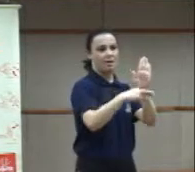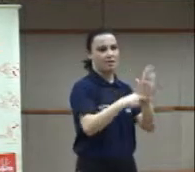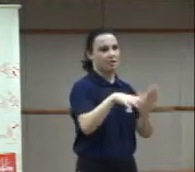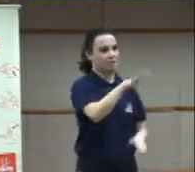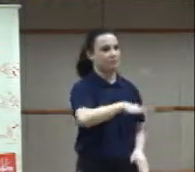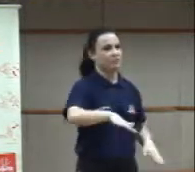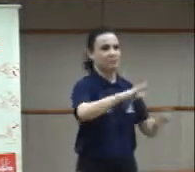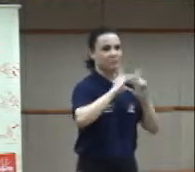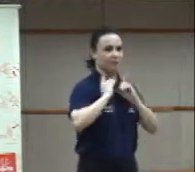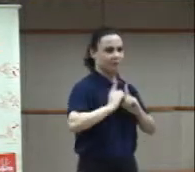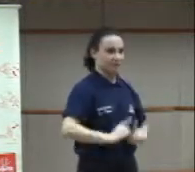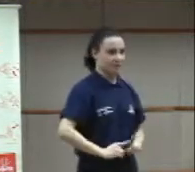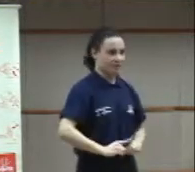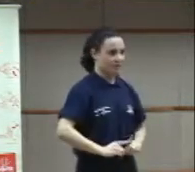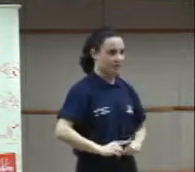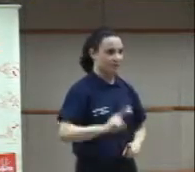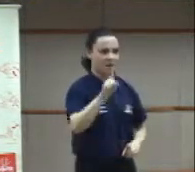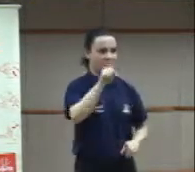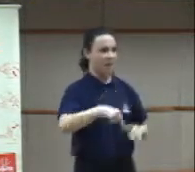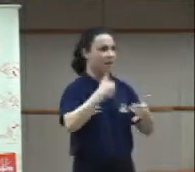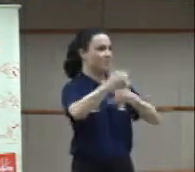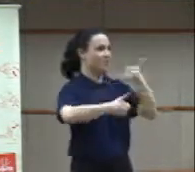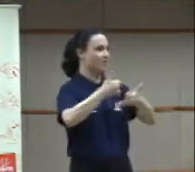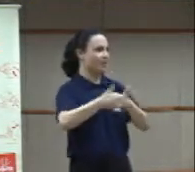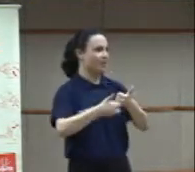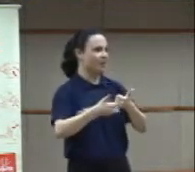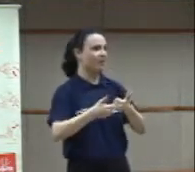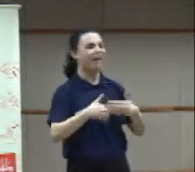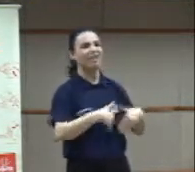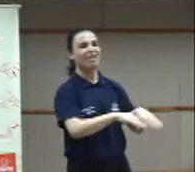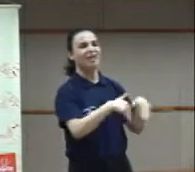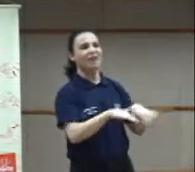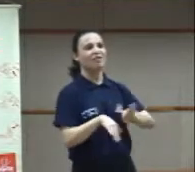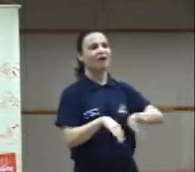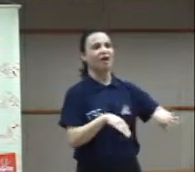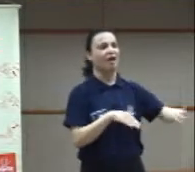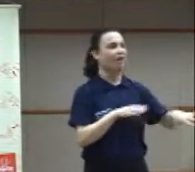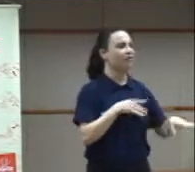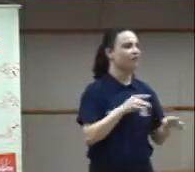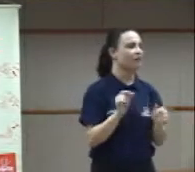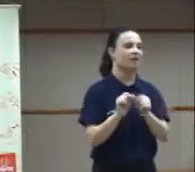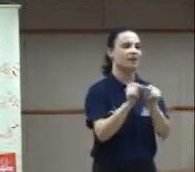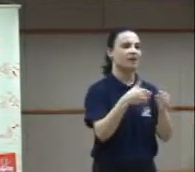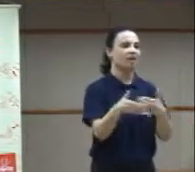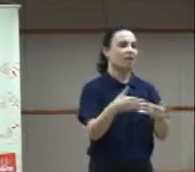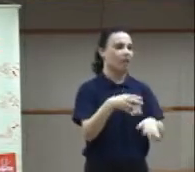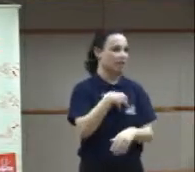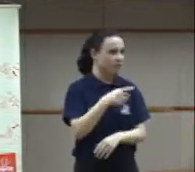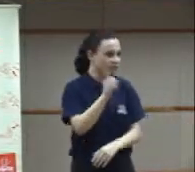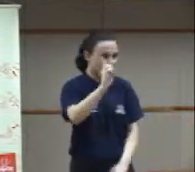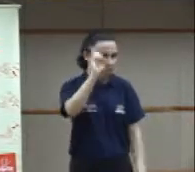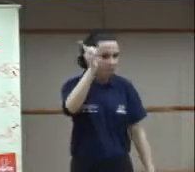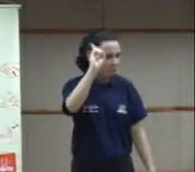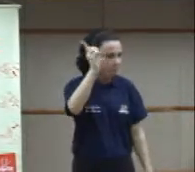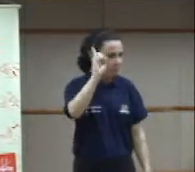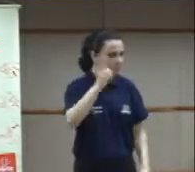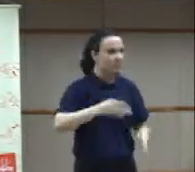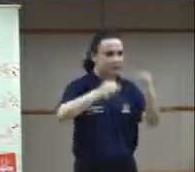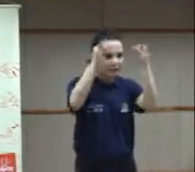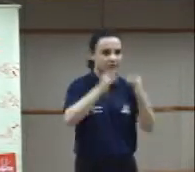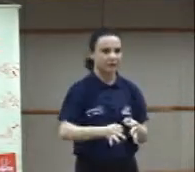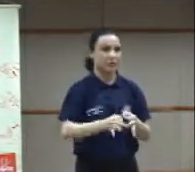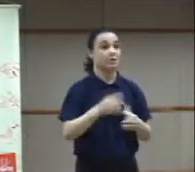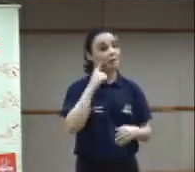é brincadeira, é coisa séria. Então, nós temos que fazer o professor entender que a pessoa